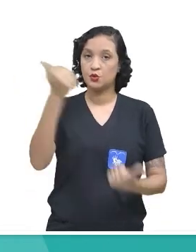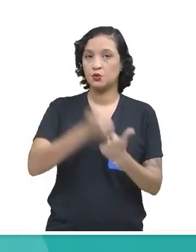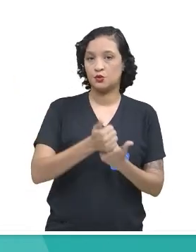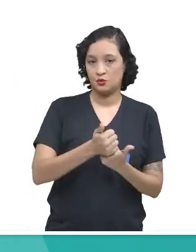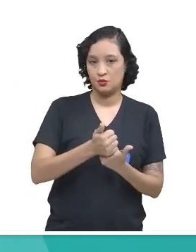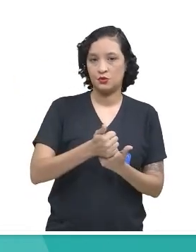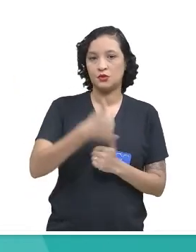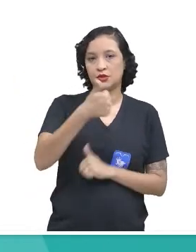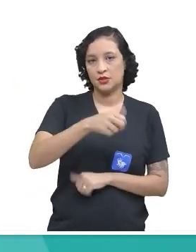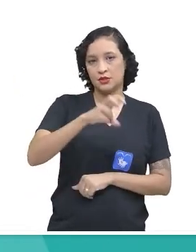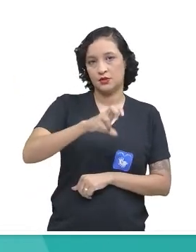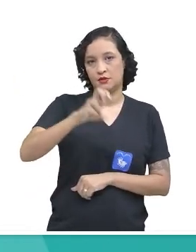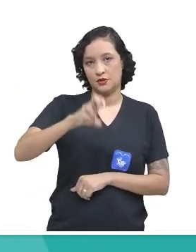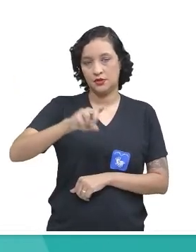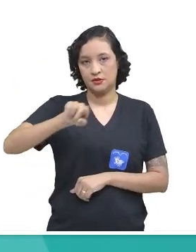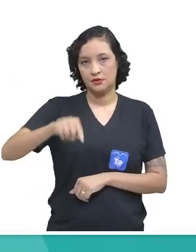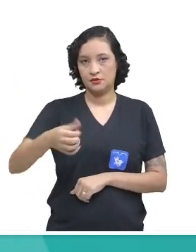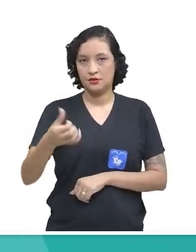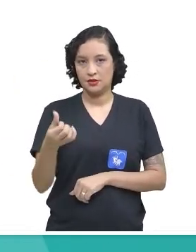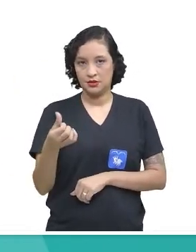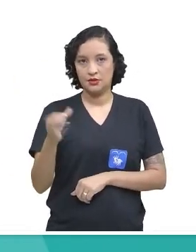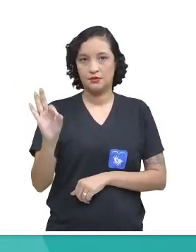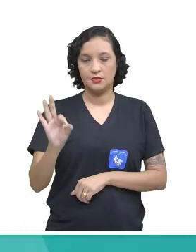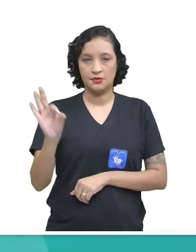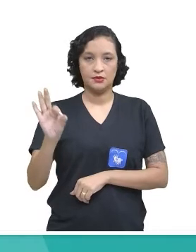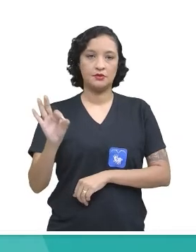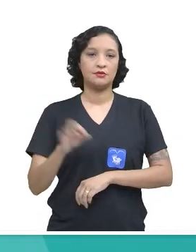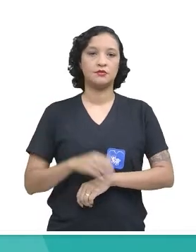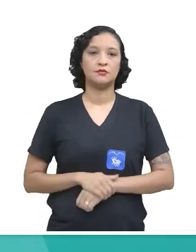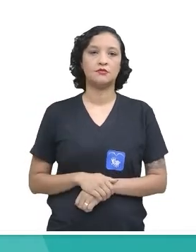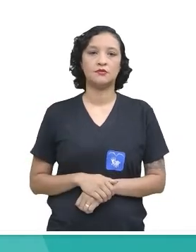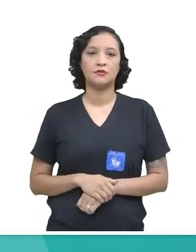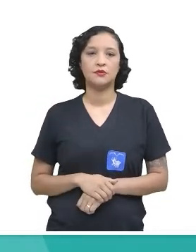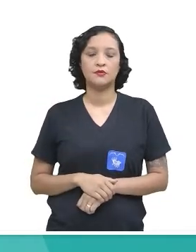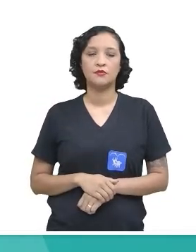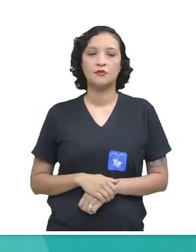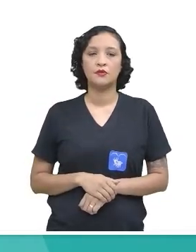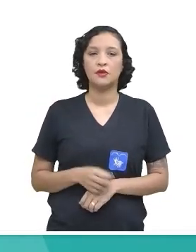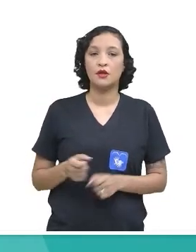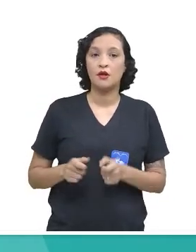de 155,6. Como é que a gente sabe o quanto aumentou?